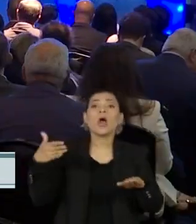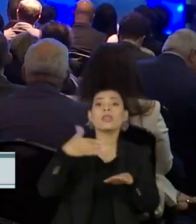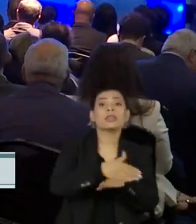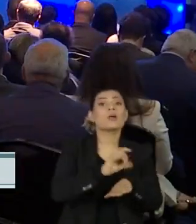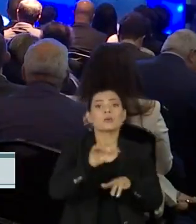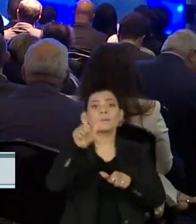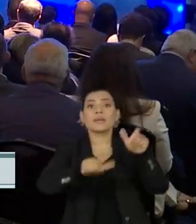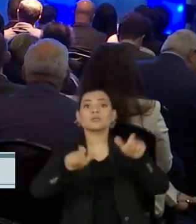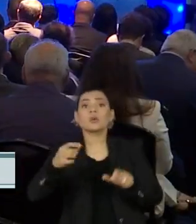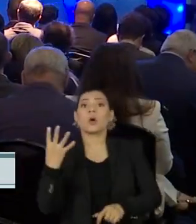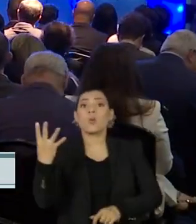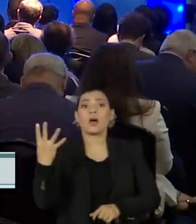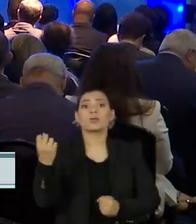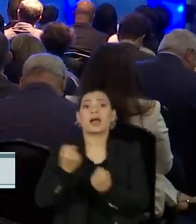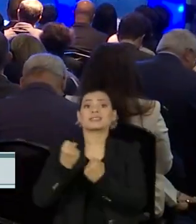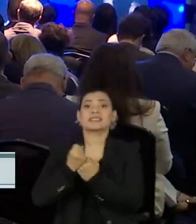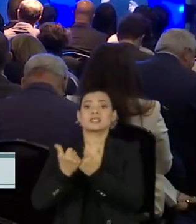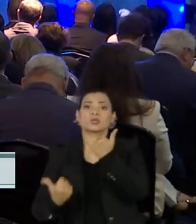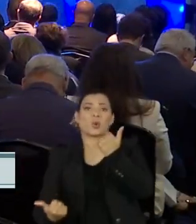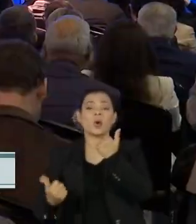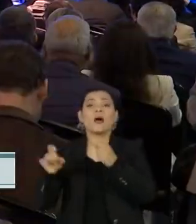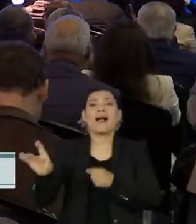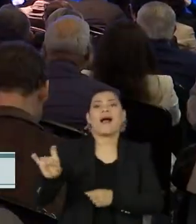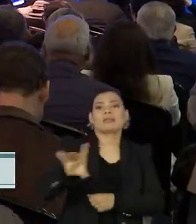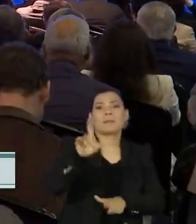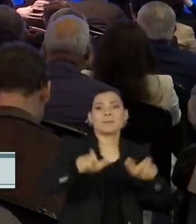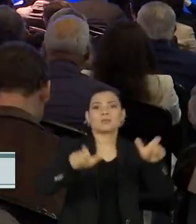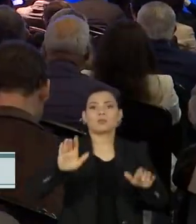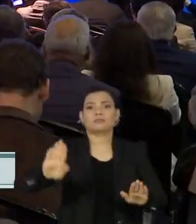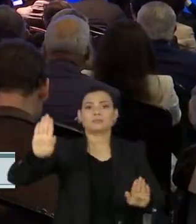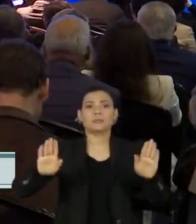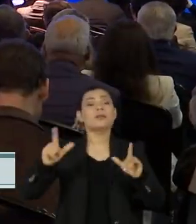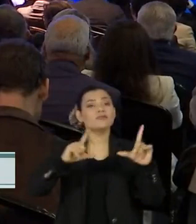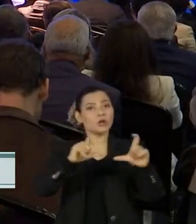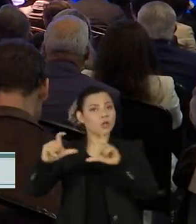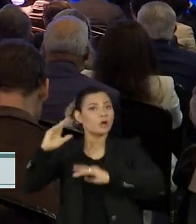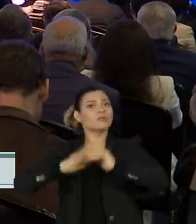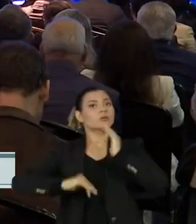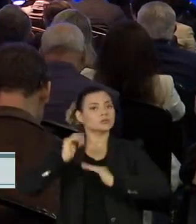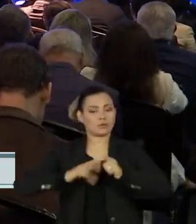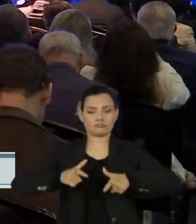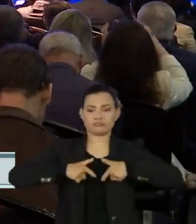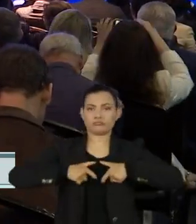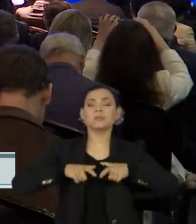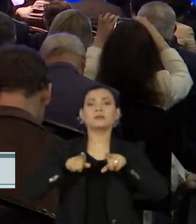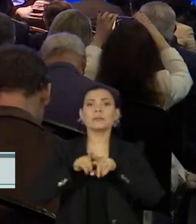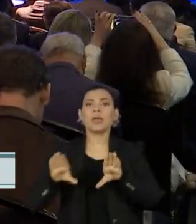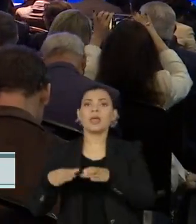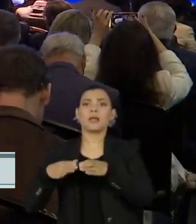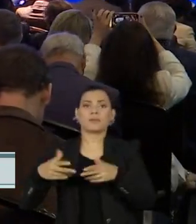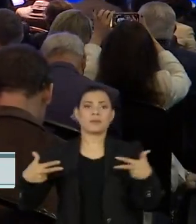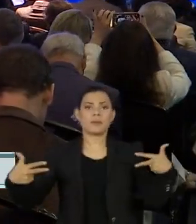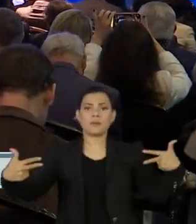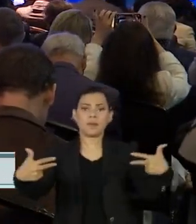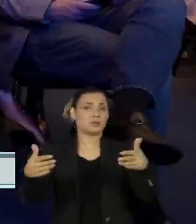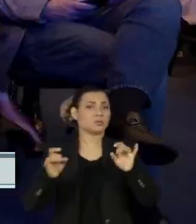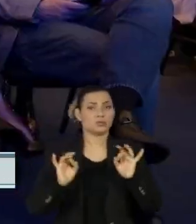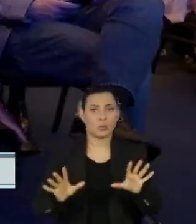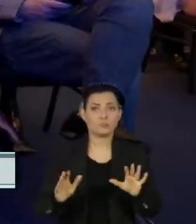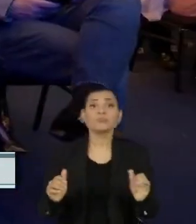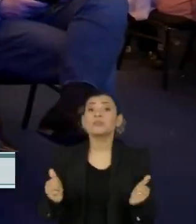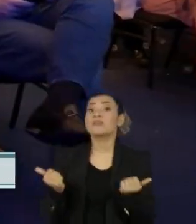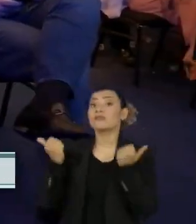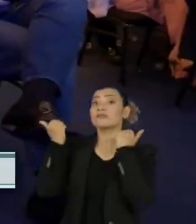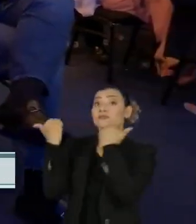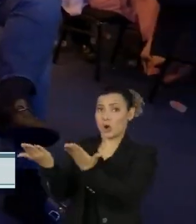entrada de apenas 4 assessores por candidato, além dos fotógrafos credenciados e da equipe de produção. Do lado de